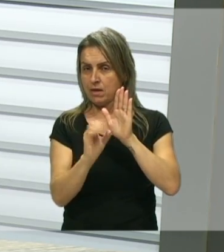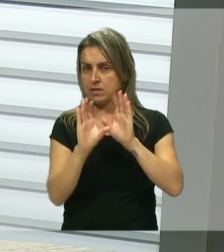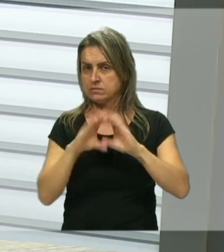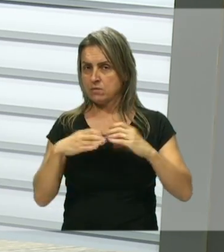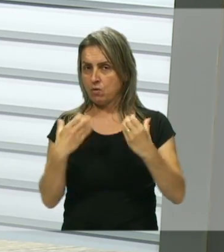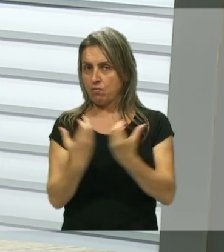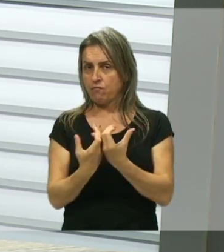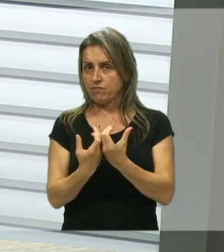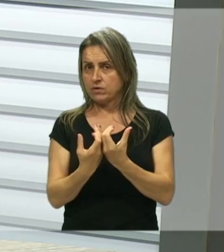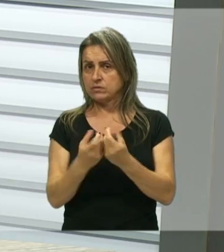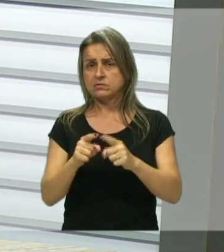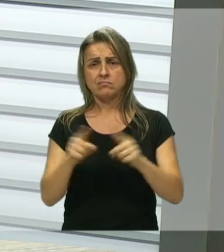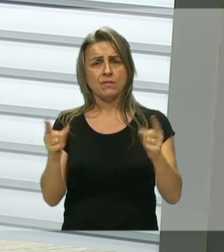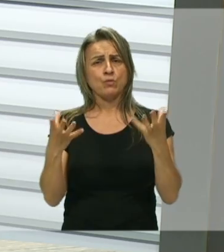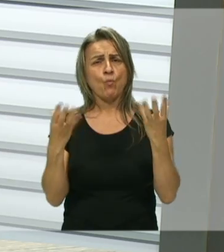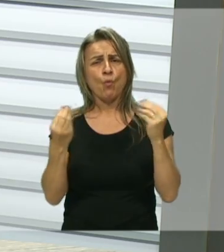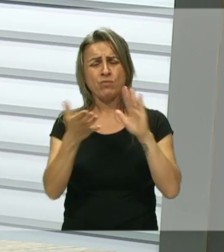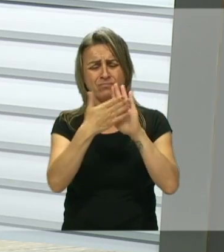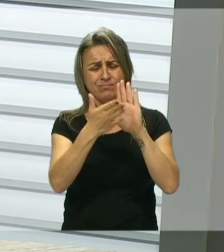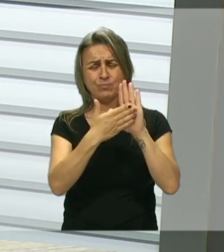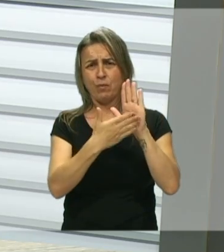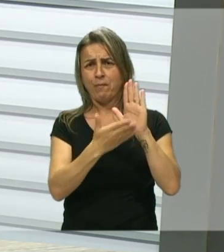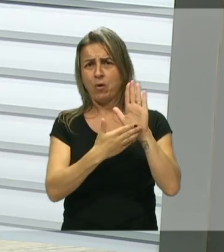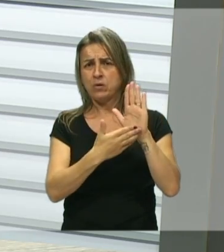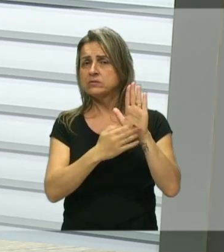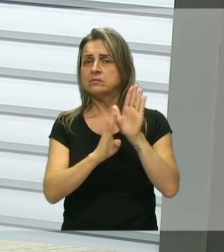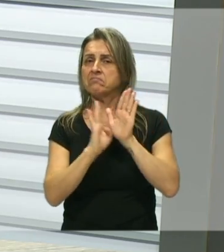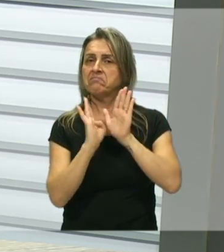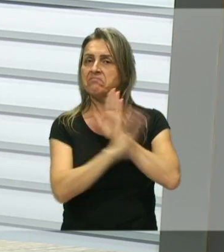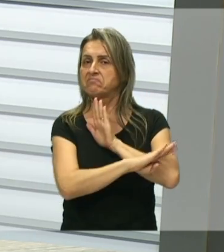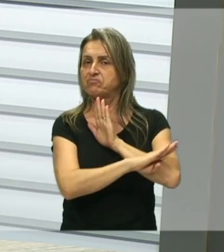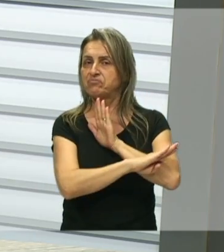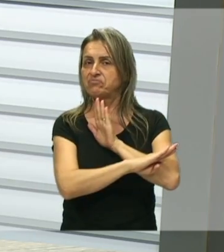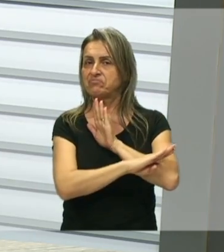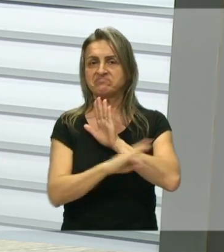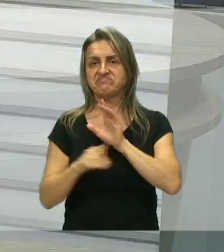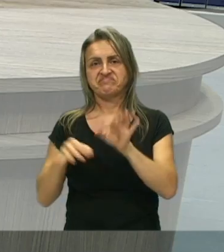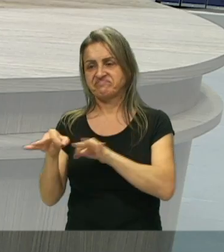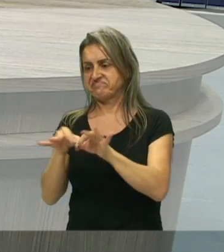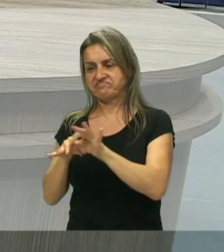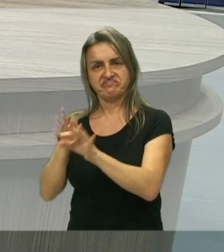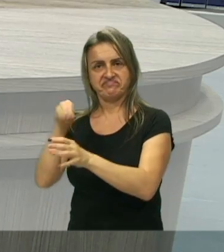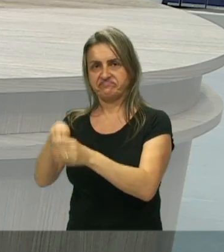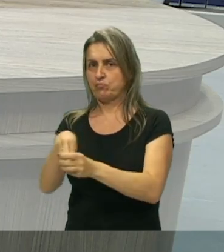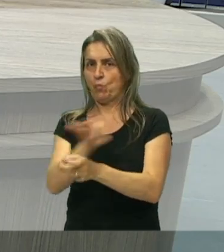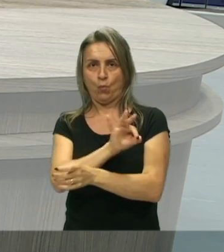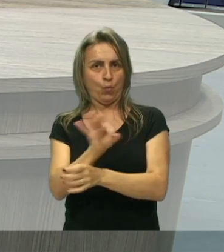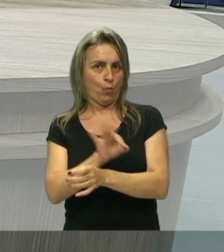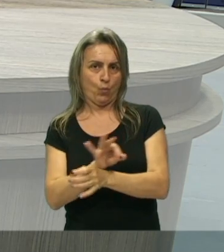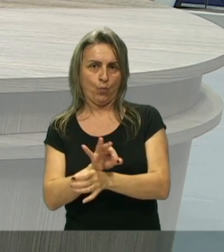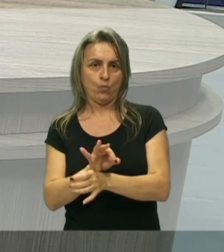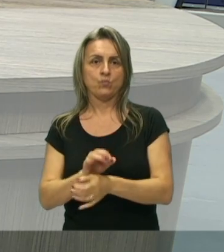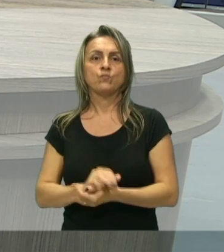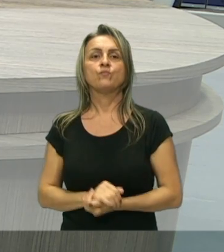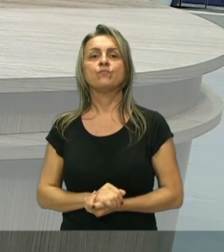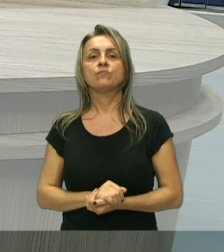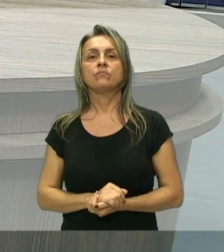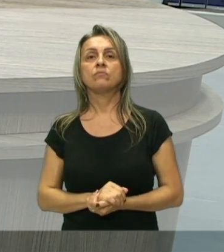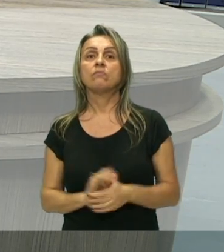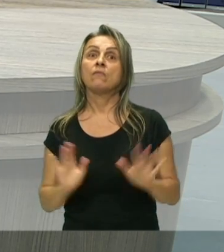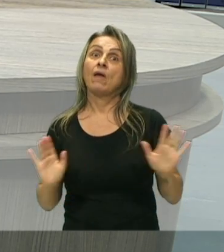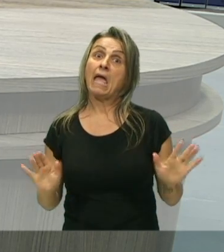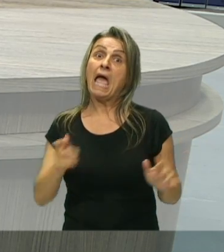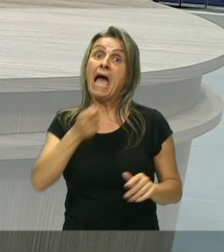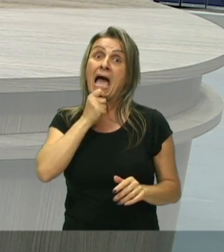não foram elencadas no Plano Municipal de Saúde. Ainda está se falando muito que a culpa é da pandemia,